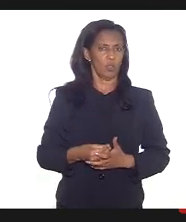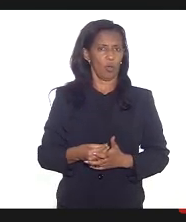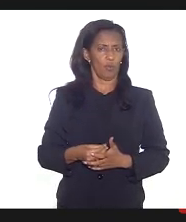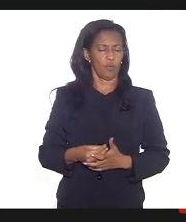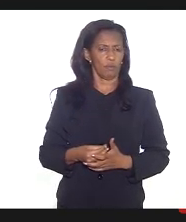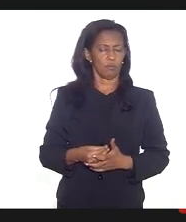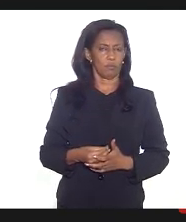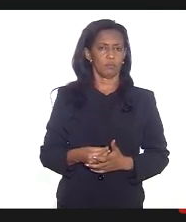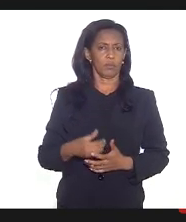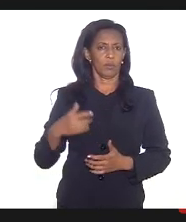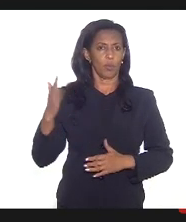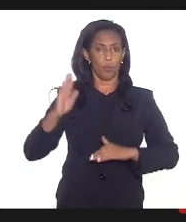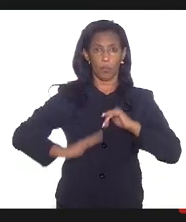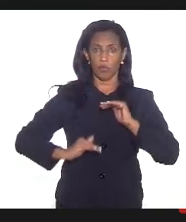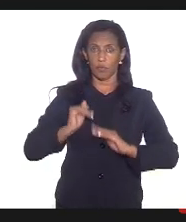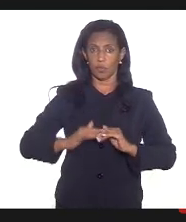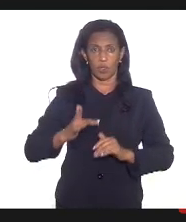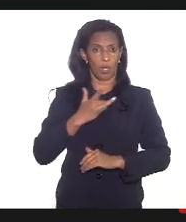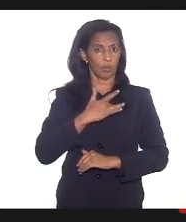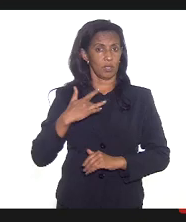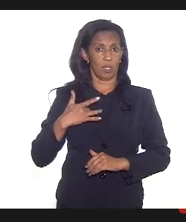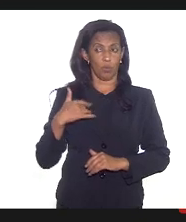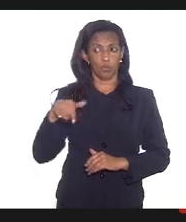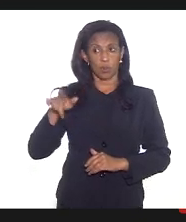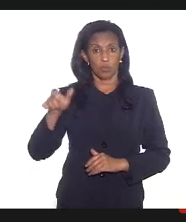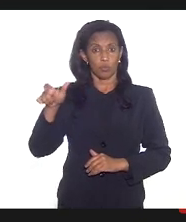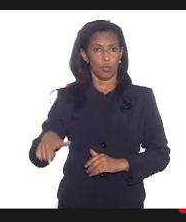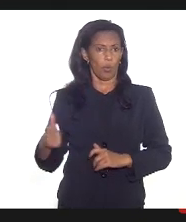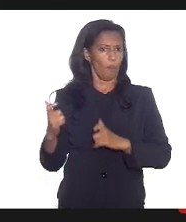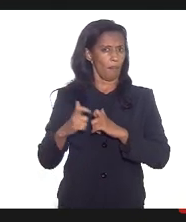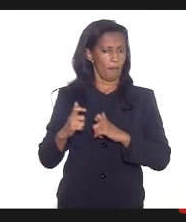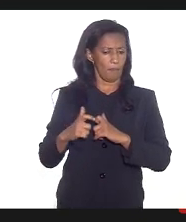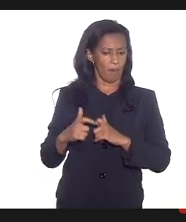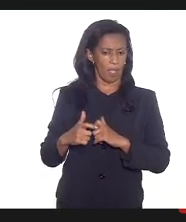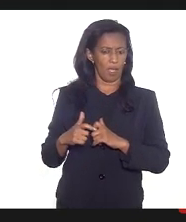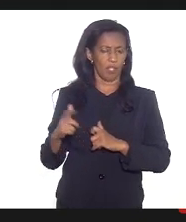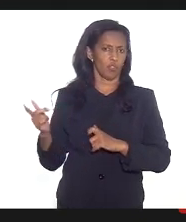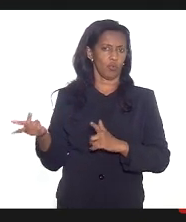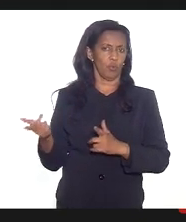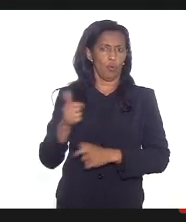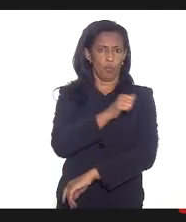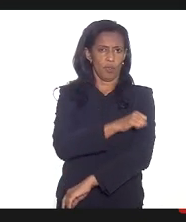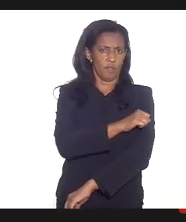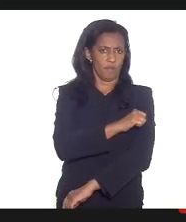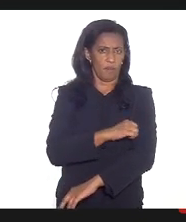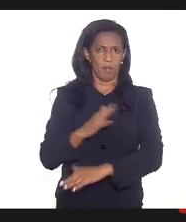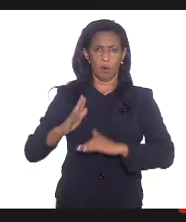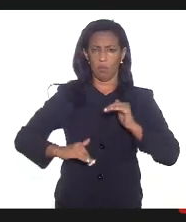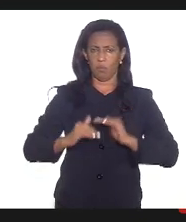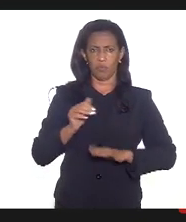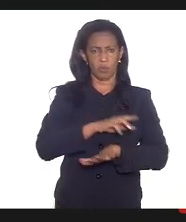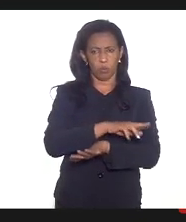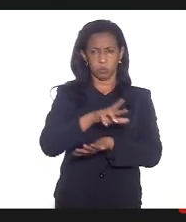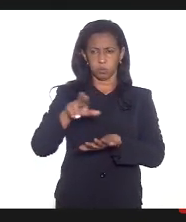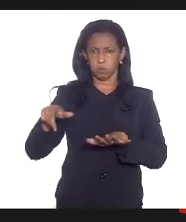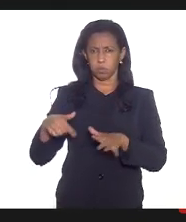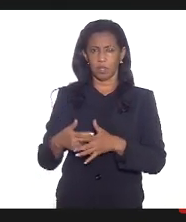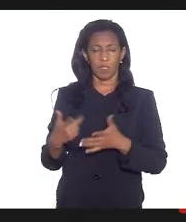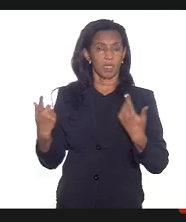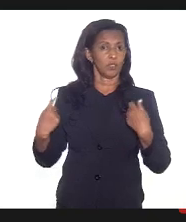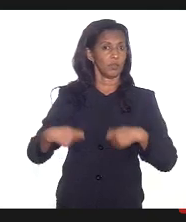tomar decisão o profissional de saúde não apenas o médico mas o enfermeiro na primeira os profissionais da sala de vacina